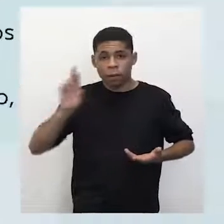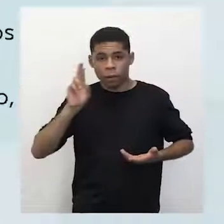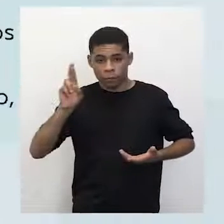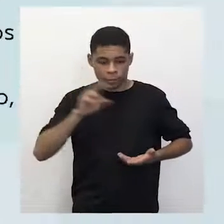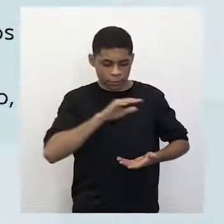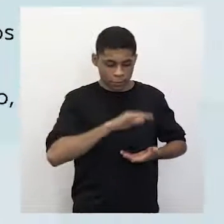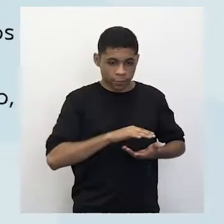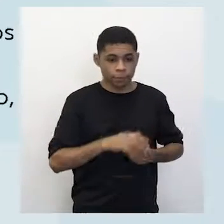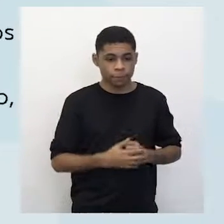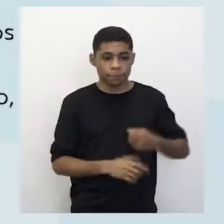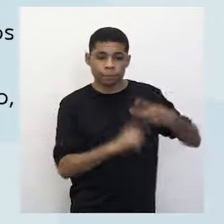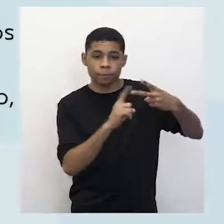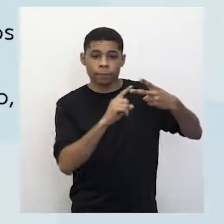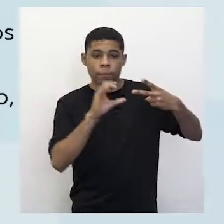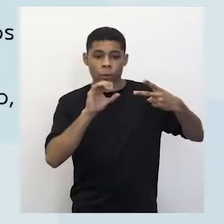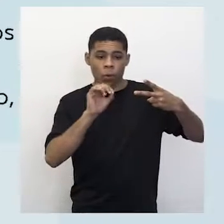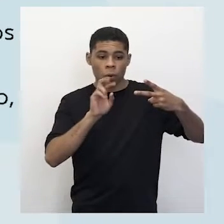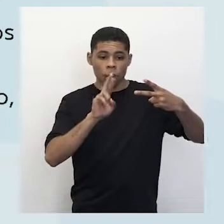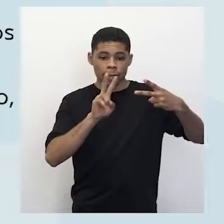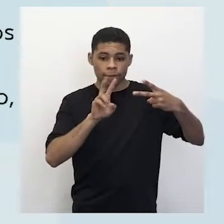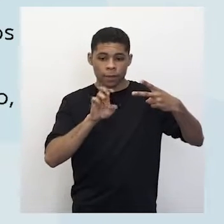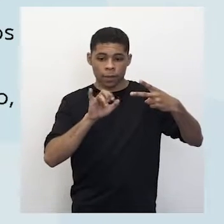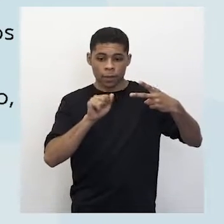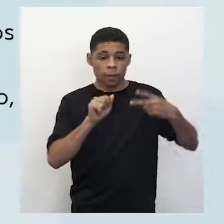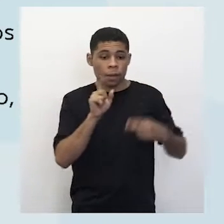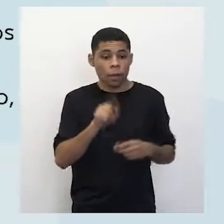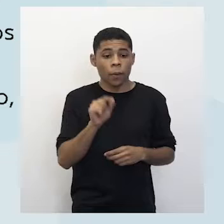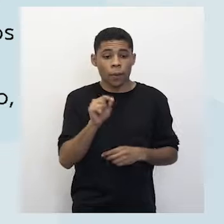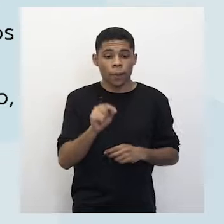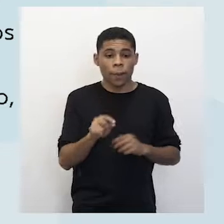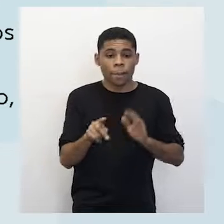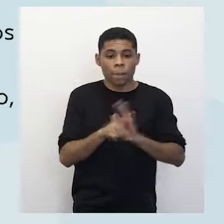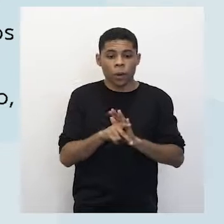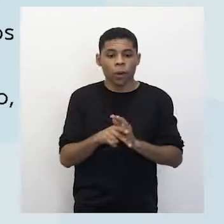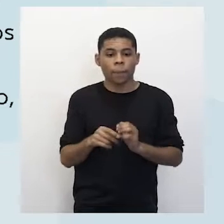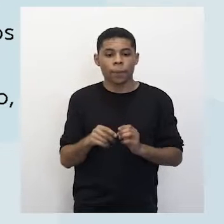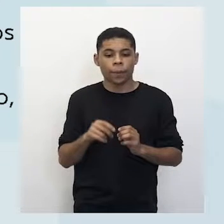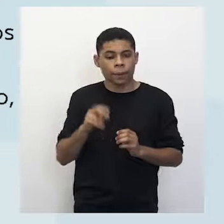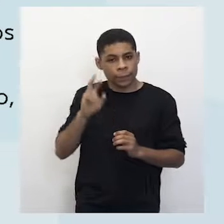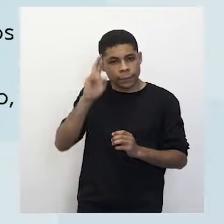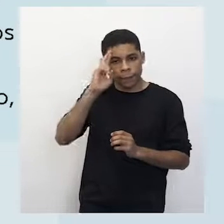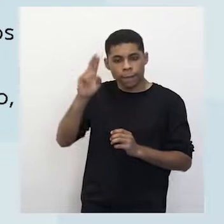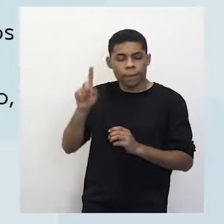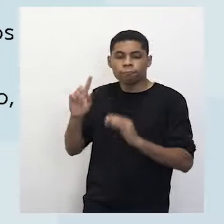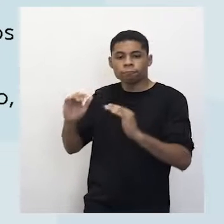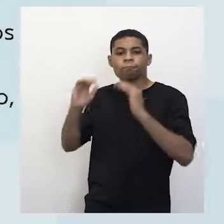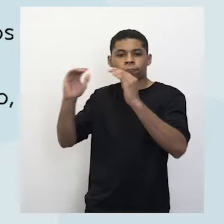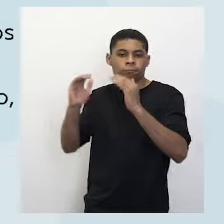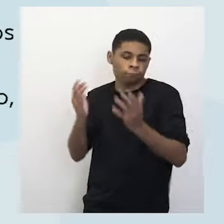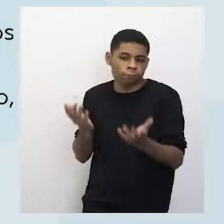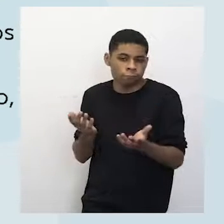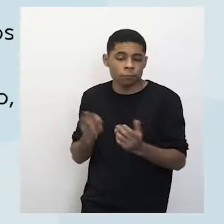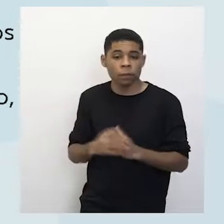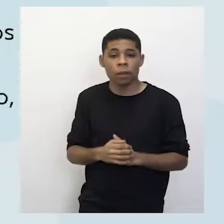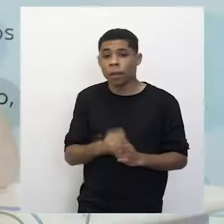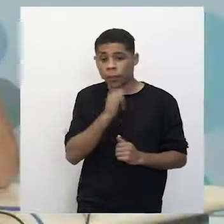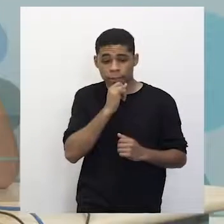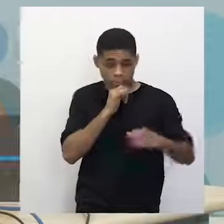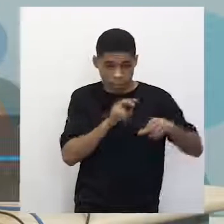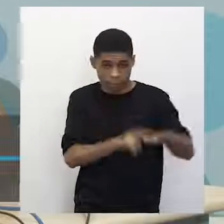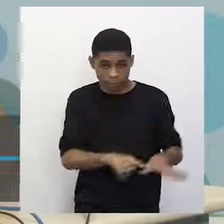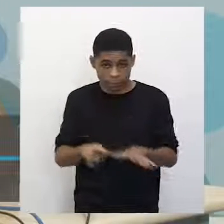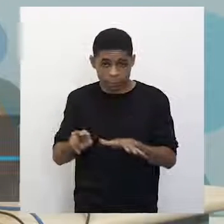tem a ver com o manso senhorial, né? É o trabalho compulsório no manso senhorial. Então, basicamente, na semana